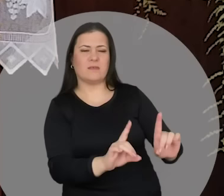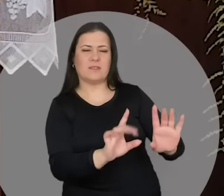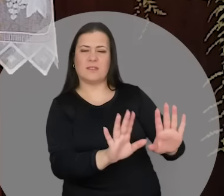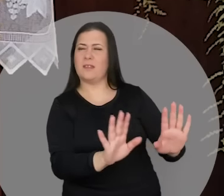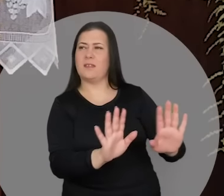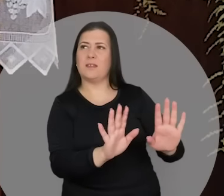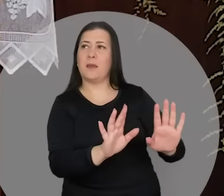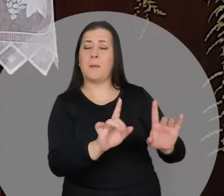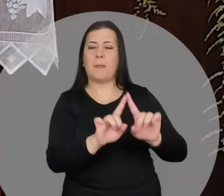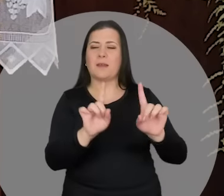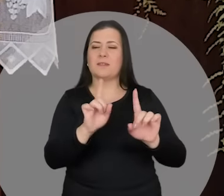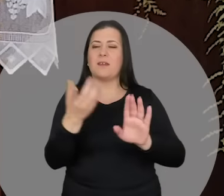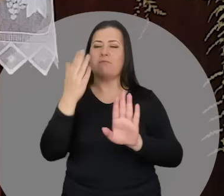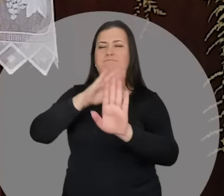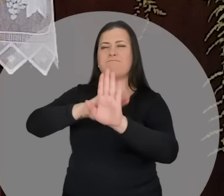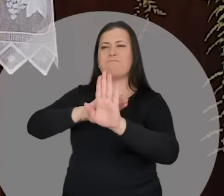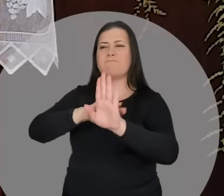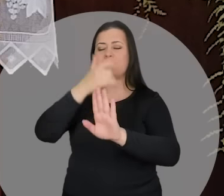e talentos.